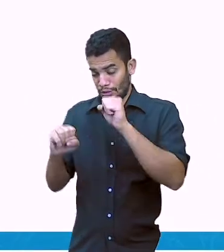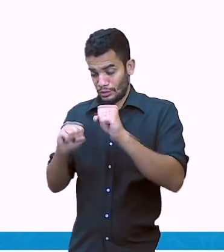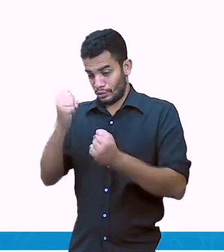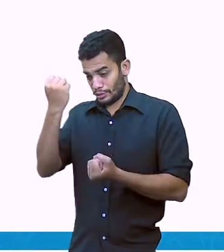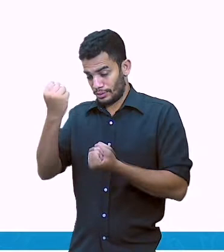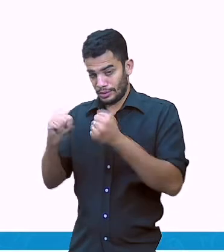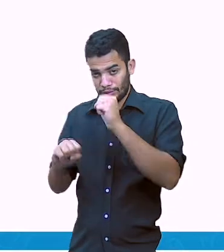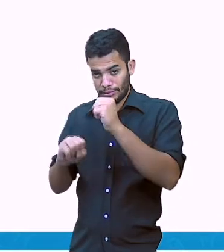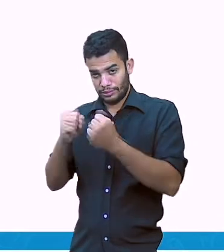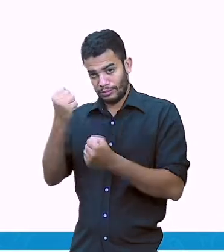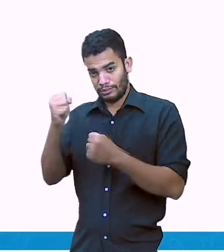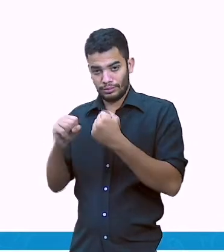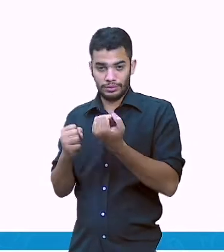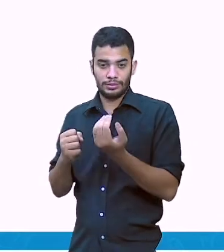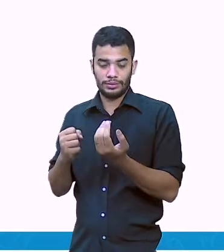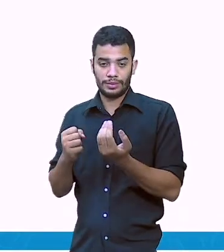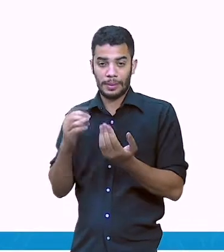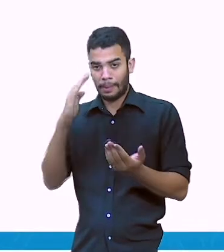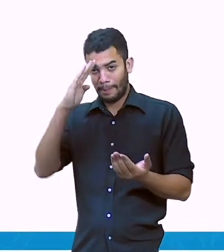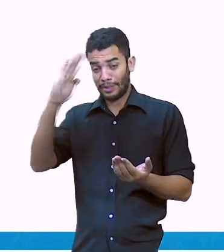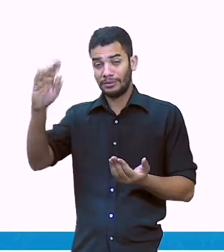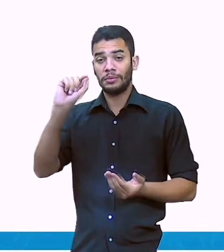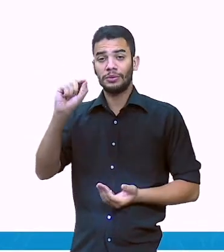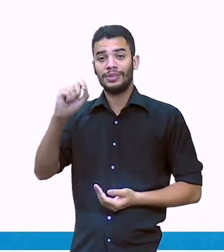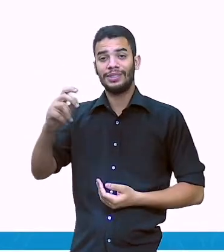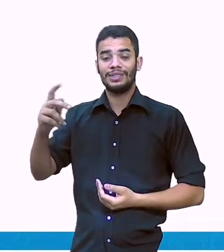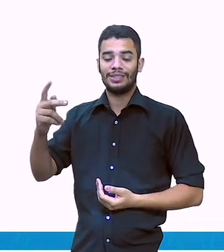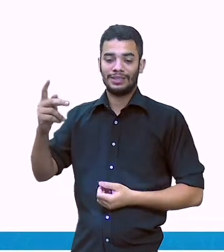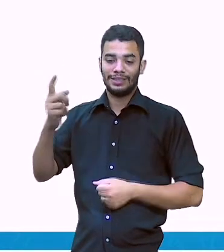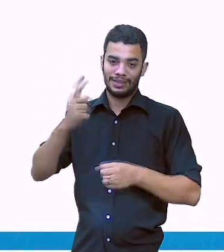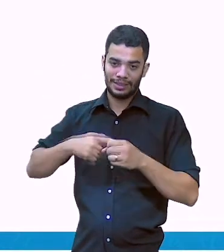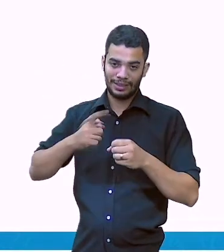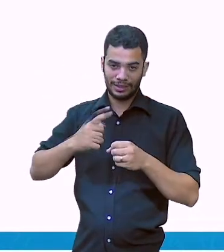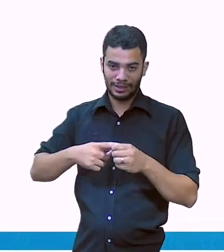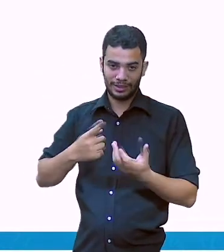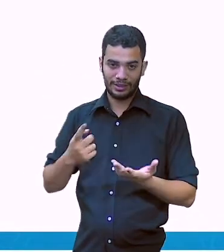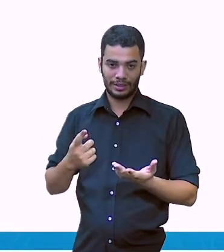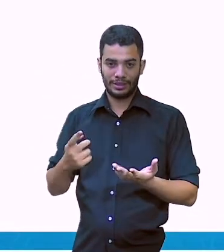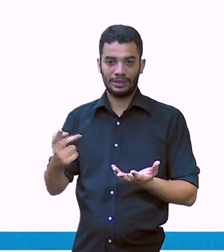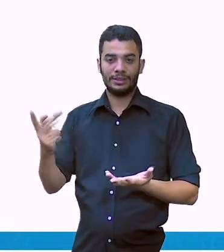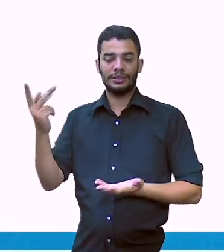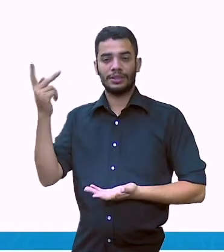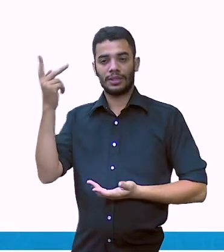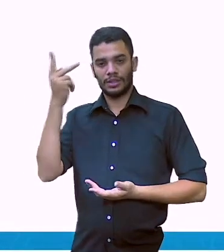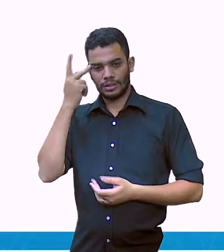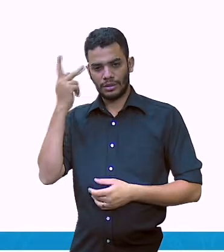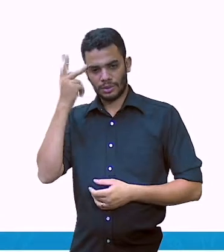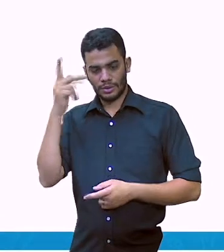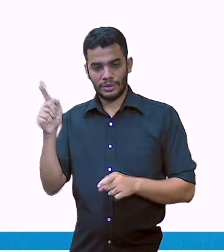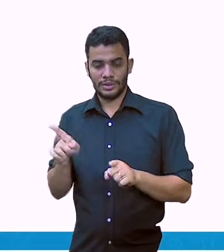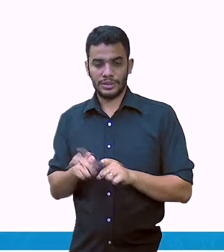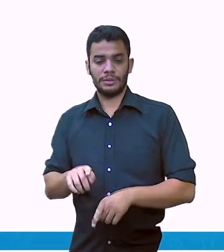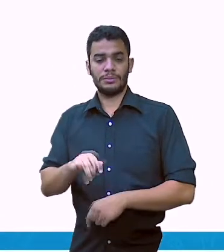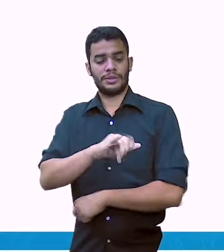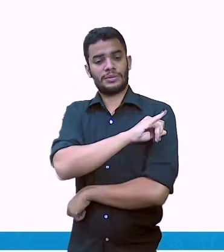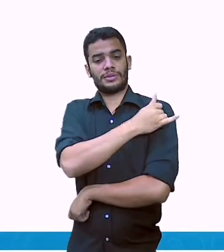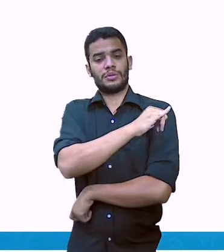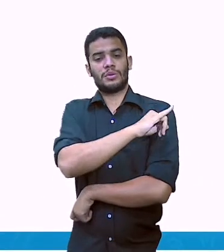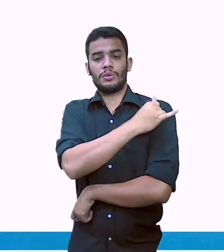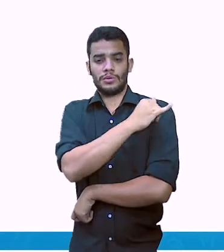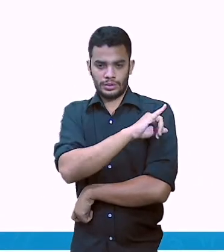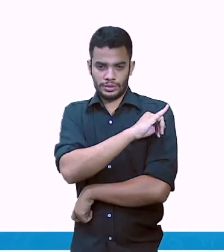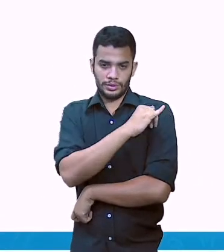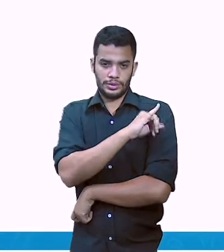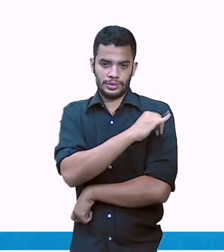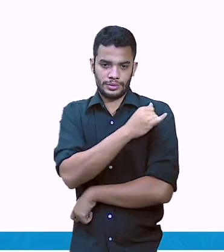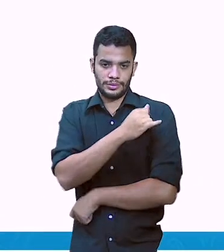especialmente nas cidades de São Paulo e Rio de Janeiro. Parte do lucro obtido com as exportações